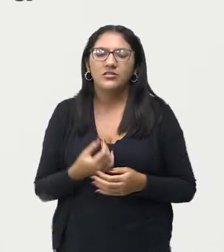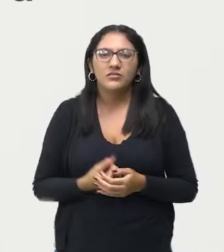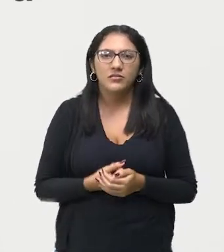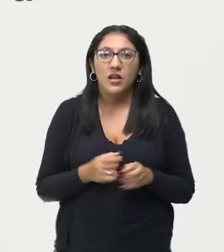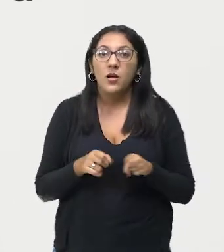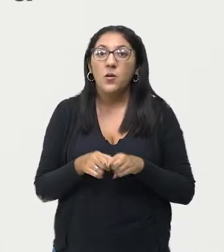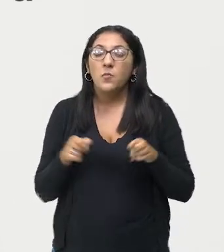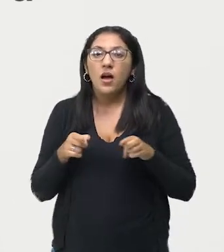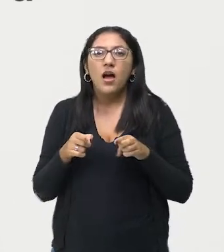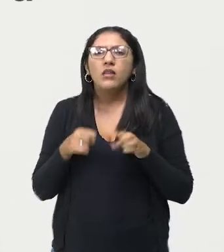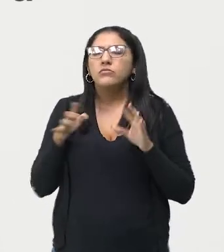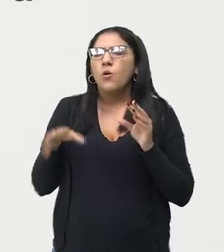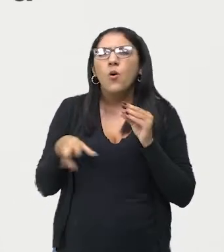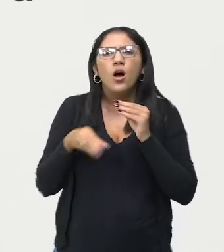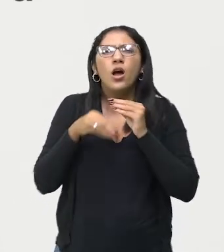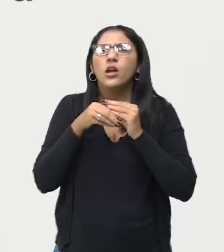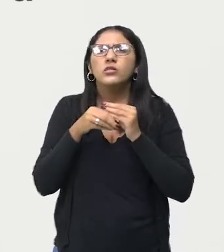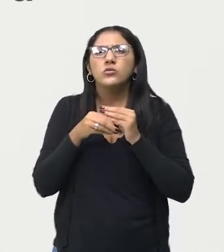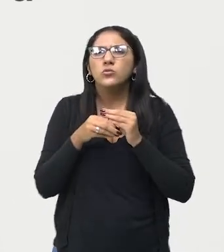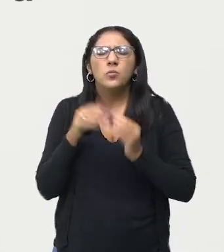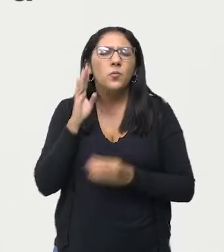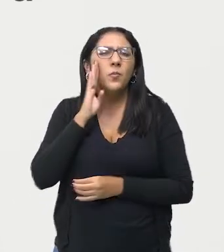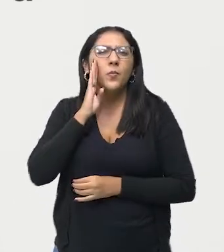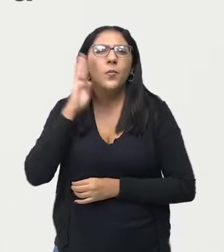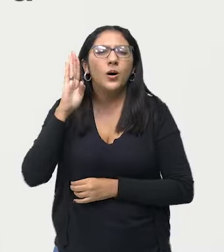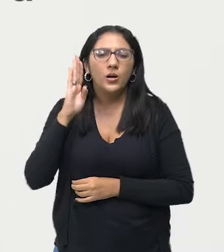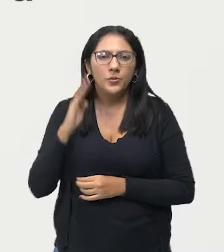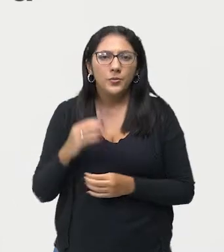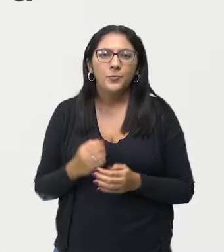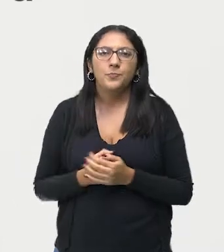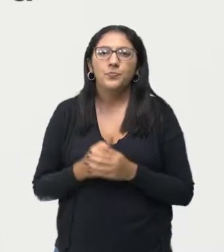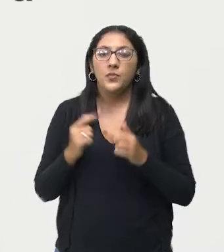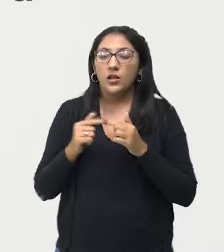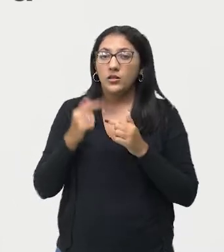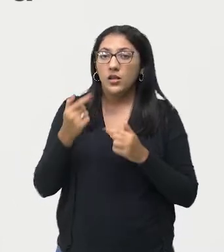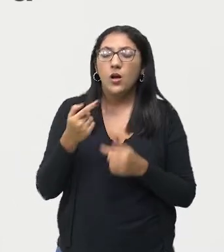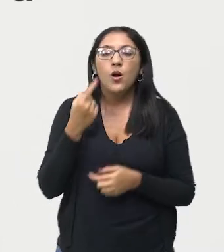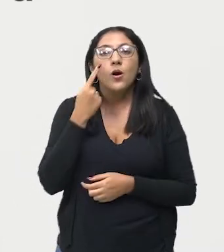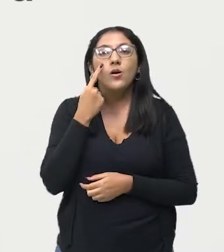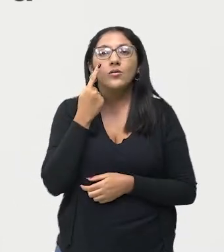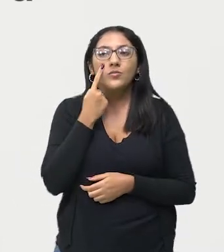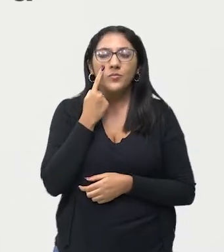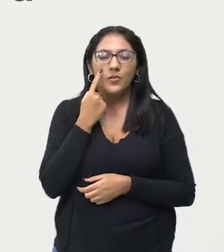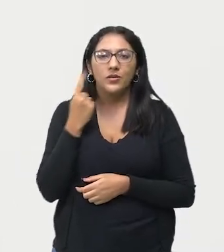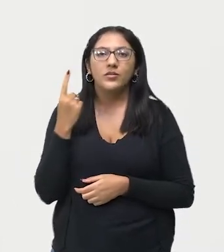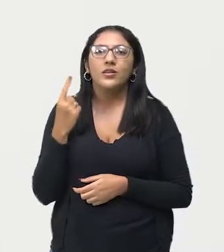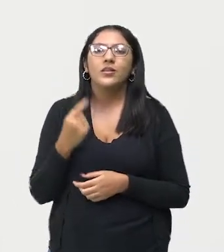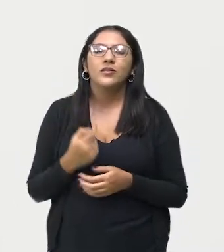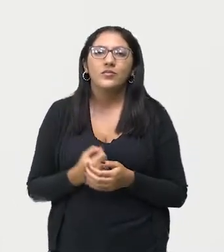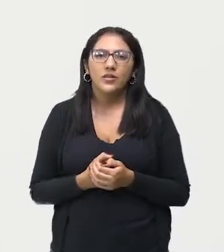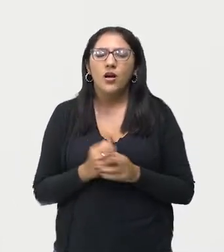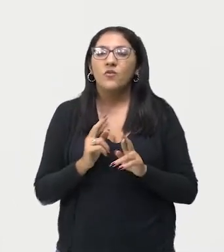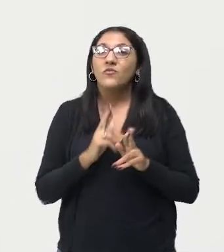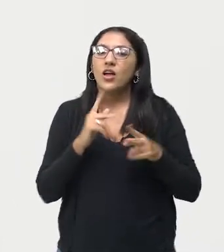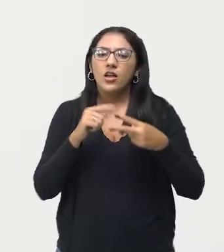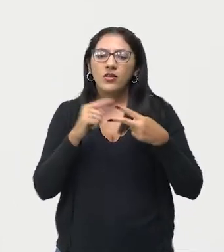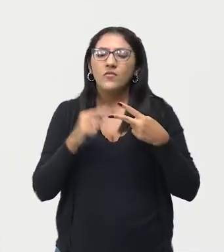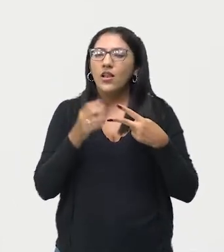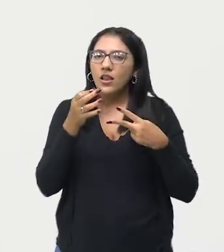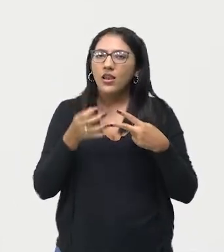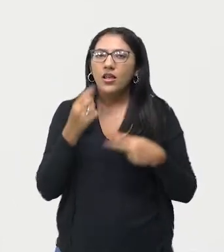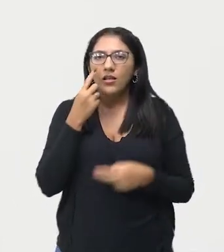a partir disso tudo é clara. Na próxima cartela a gente tem essa mensagem e essa